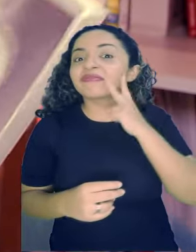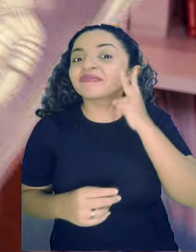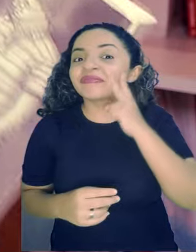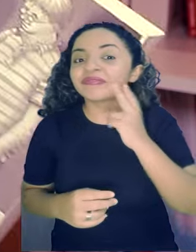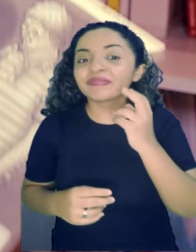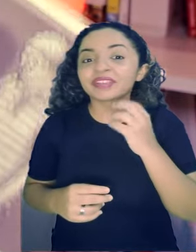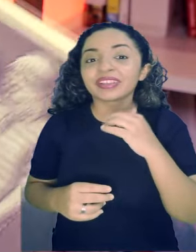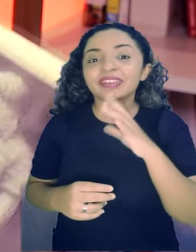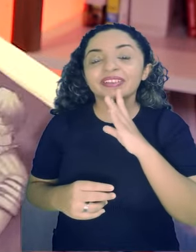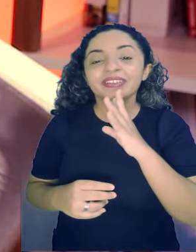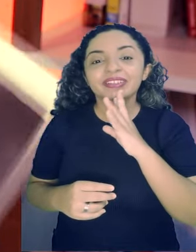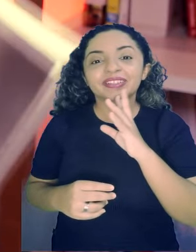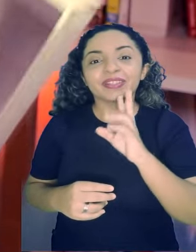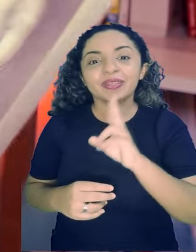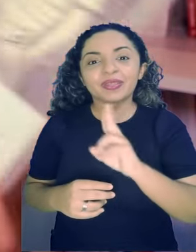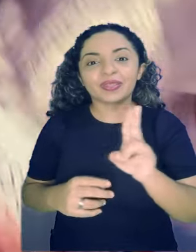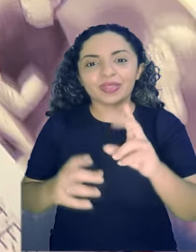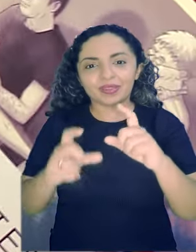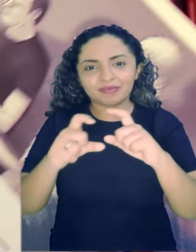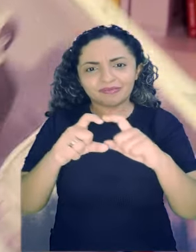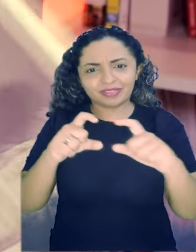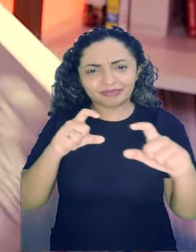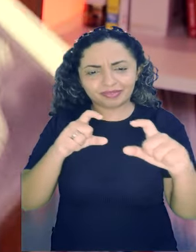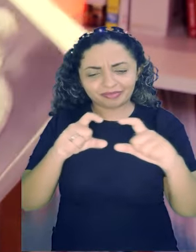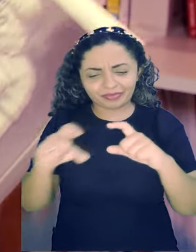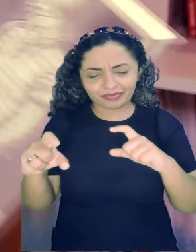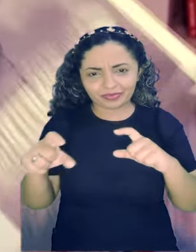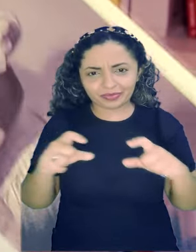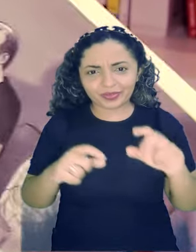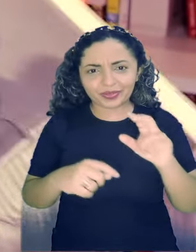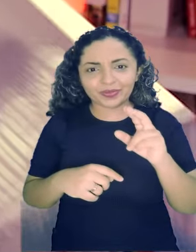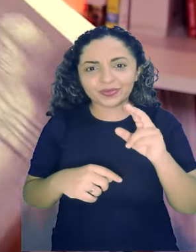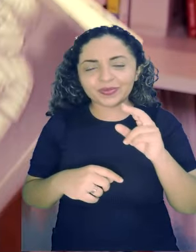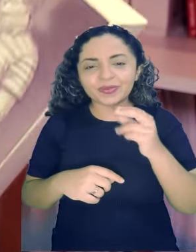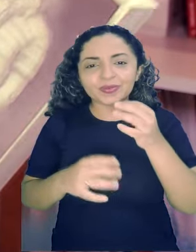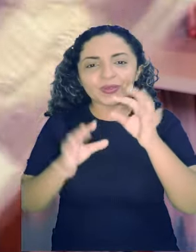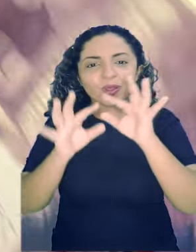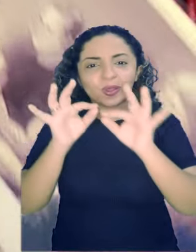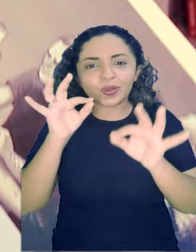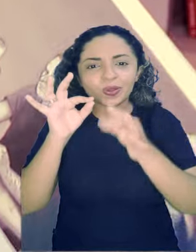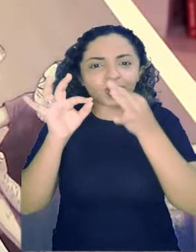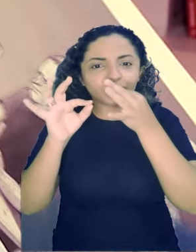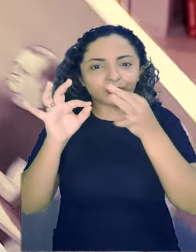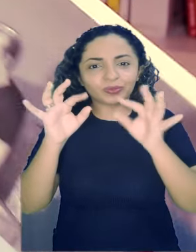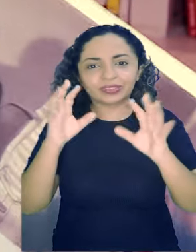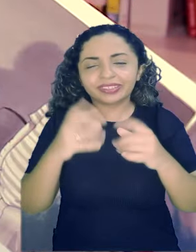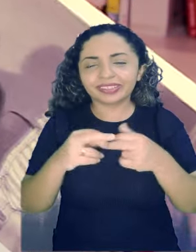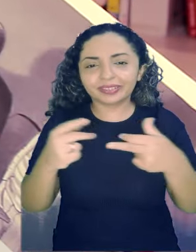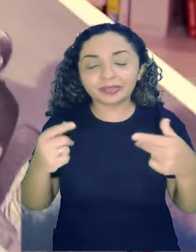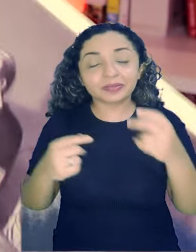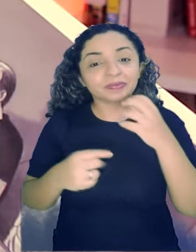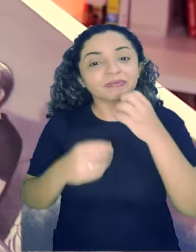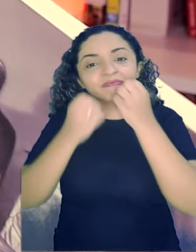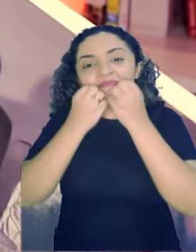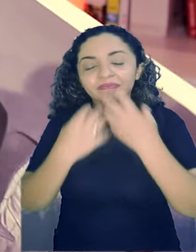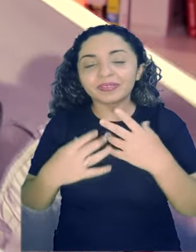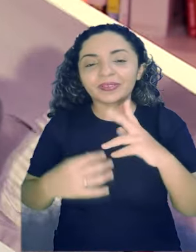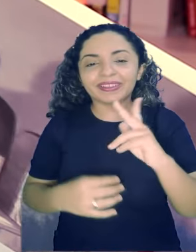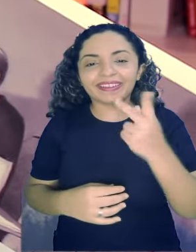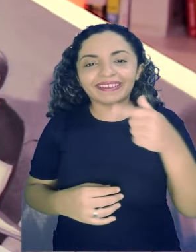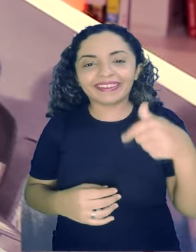vinho, quem conhece mais de vinho, vai aparecendo um monte de rótulo aqui de uva, de produção.